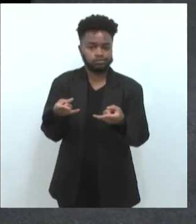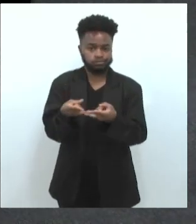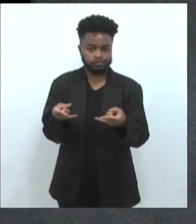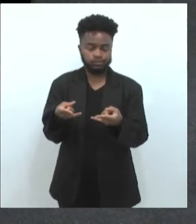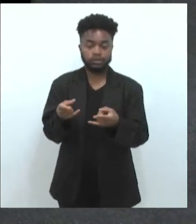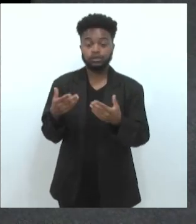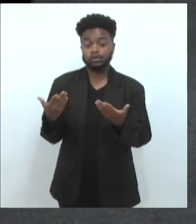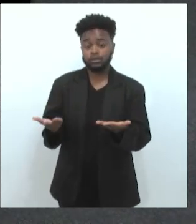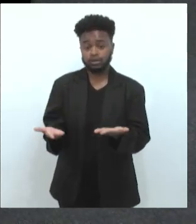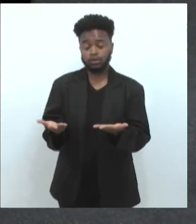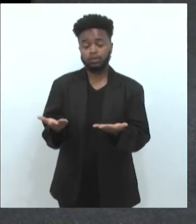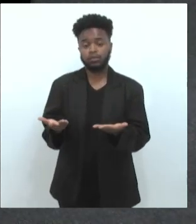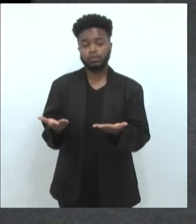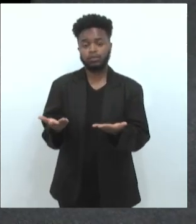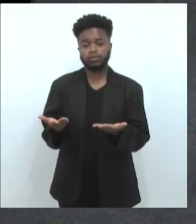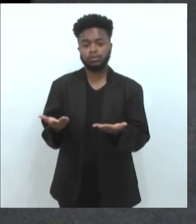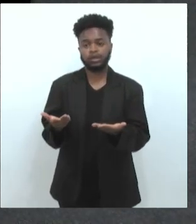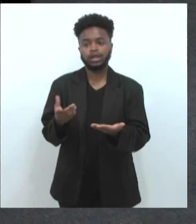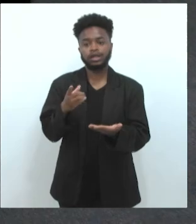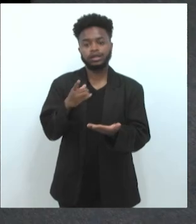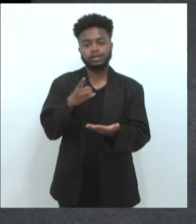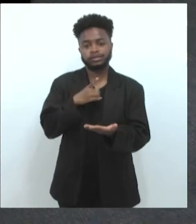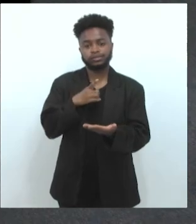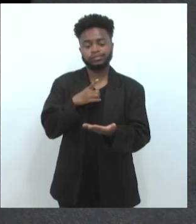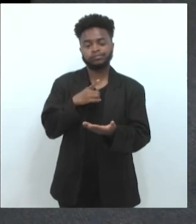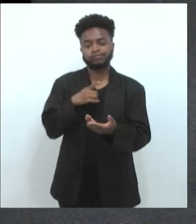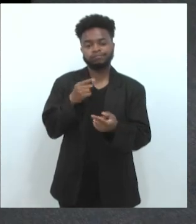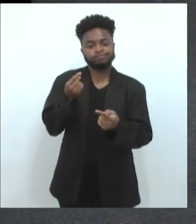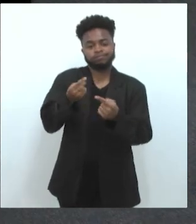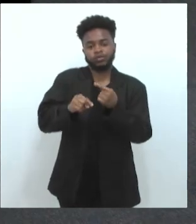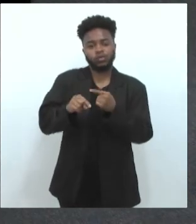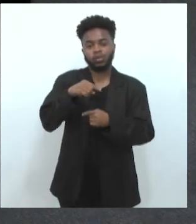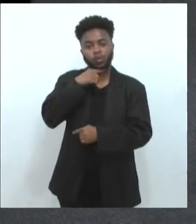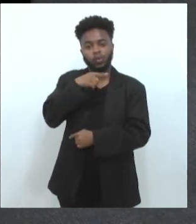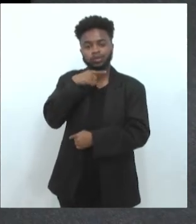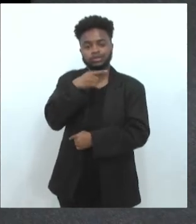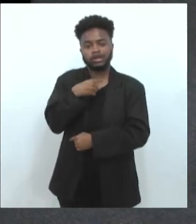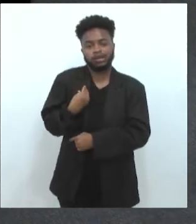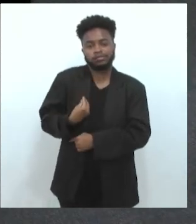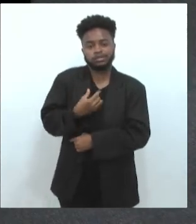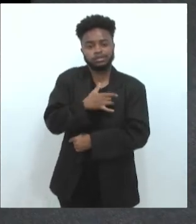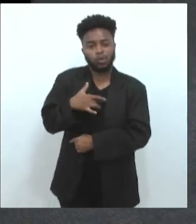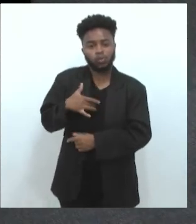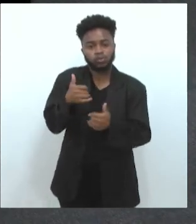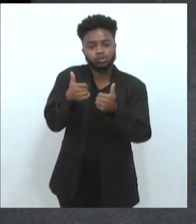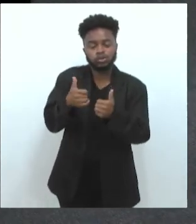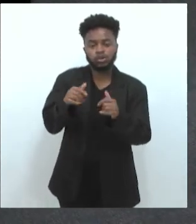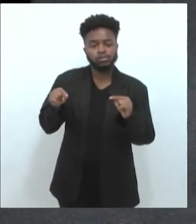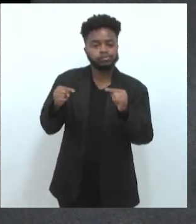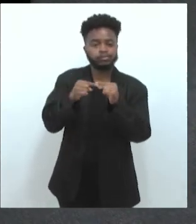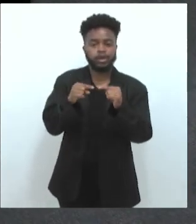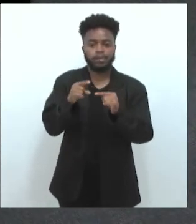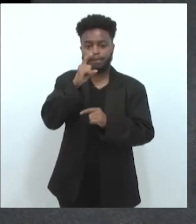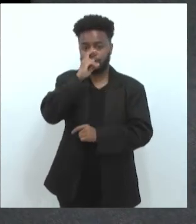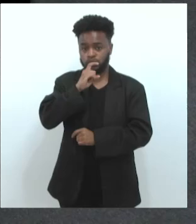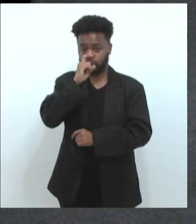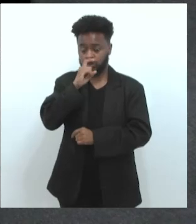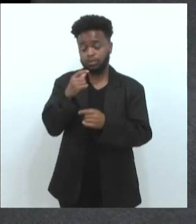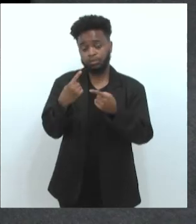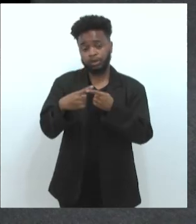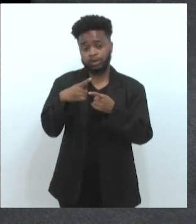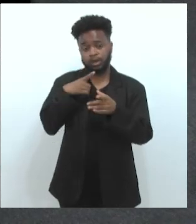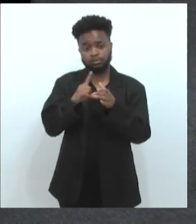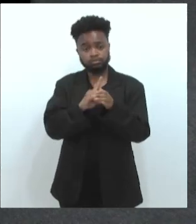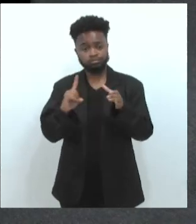absorvente, que, portanto, a indignidade menstrual faz parte, inclusive, da exclusão dessas